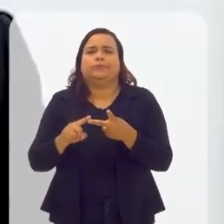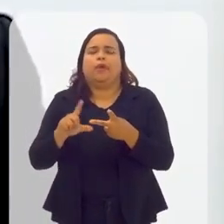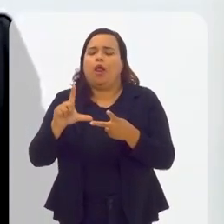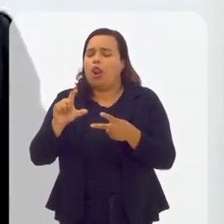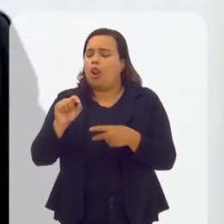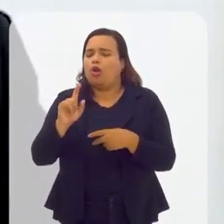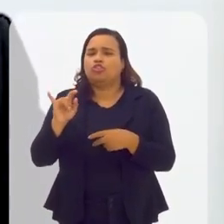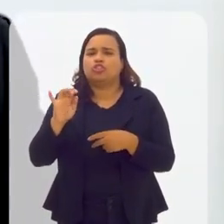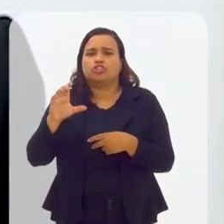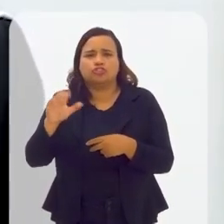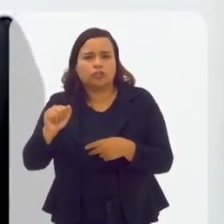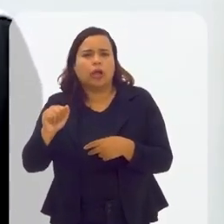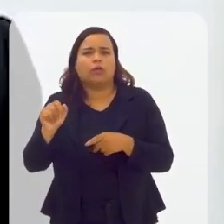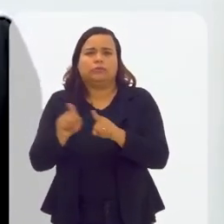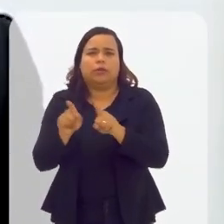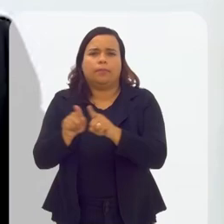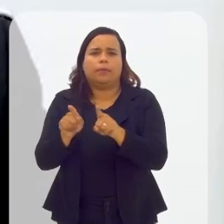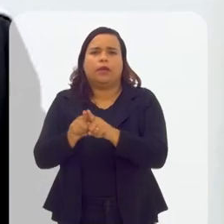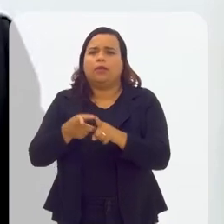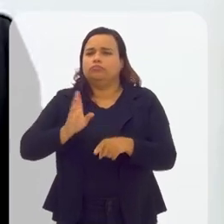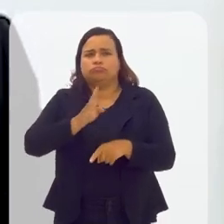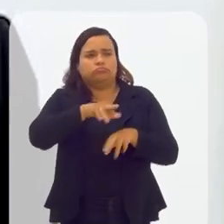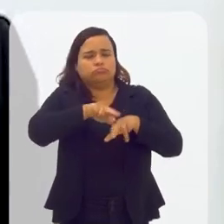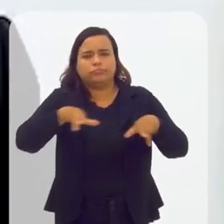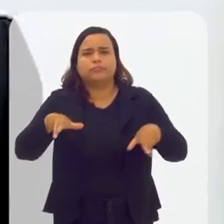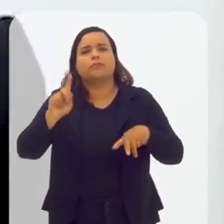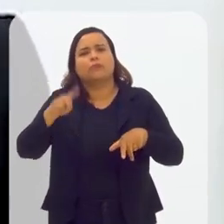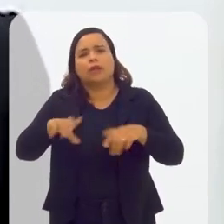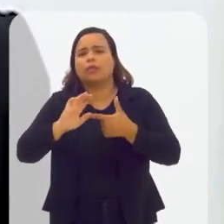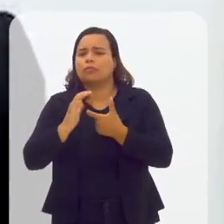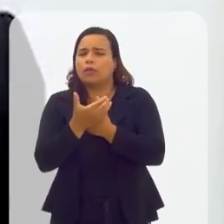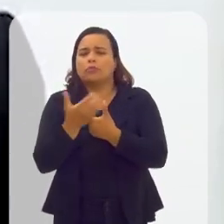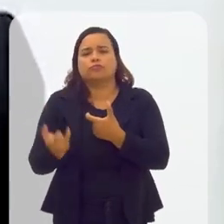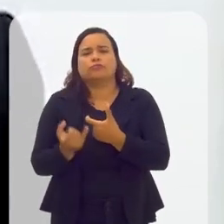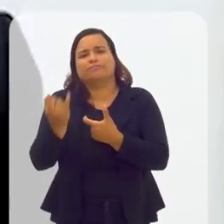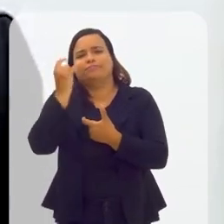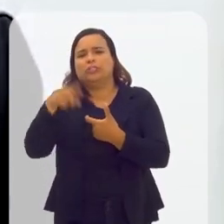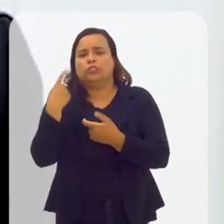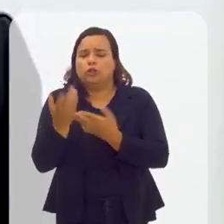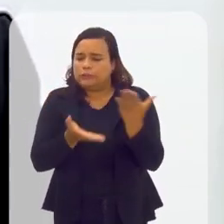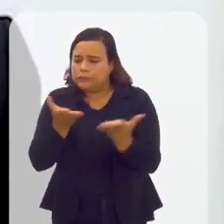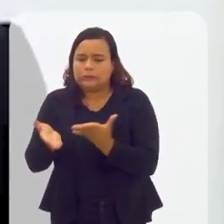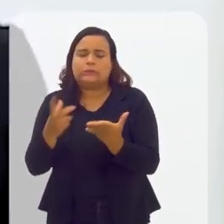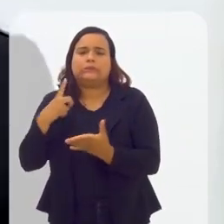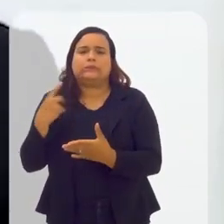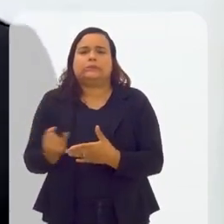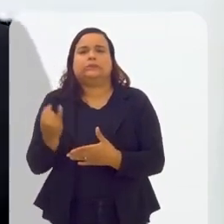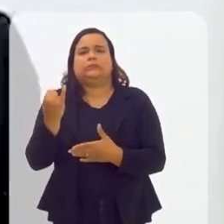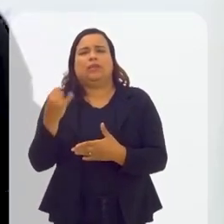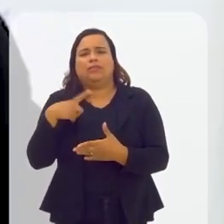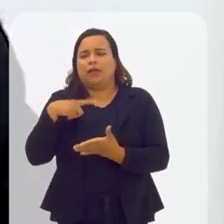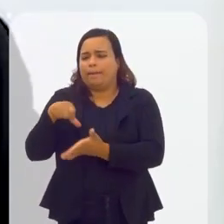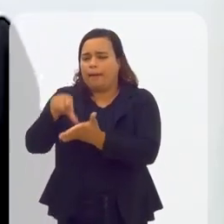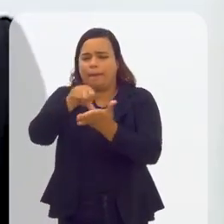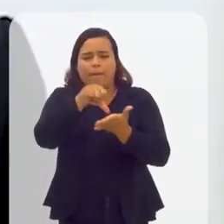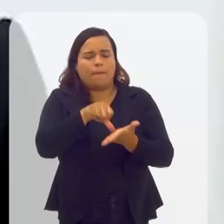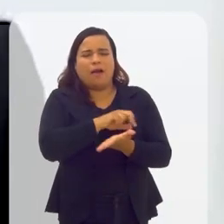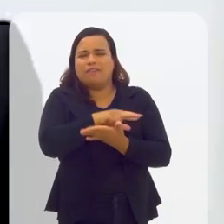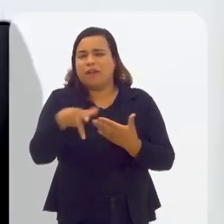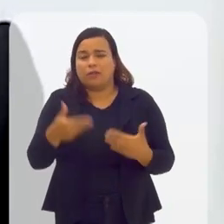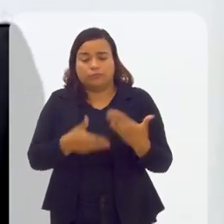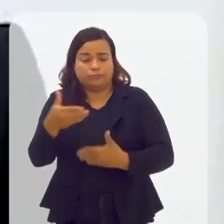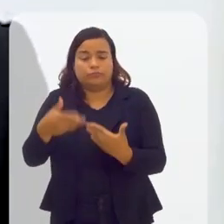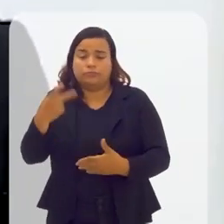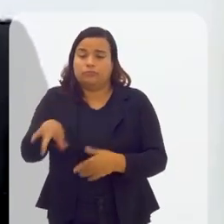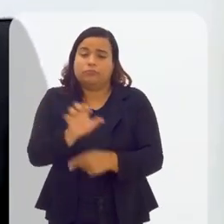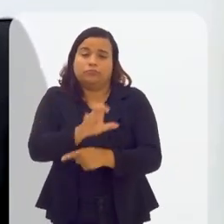são temas fundamentais que a gente tem tratado, tá? Porque são vários vetores em andamento aqui no